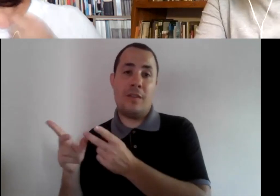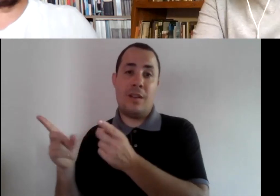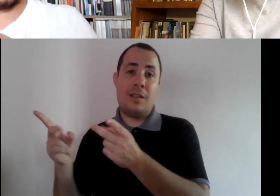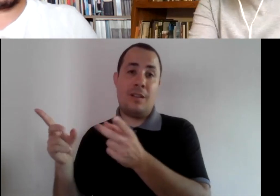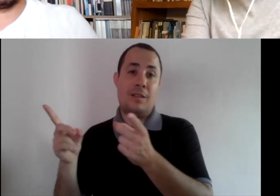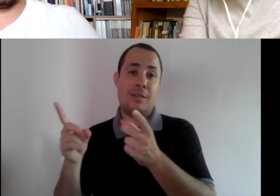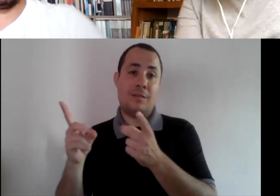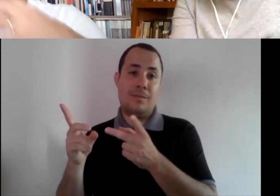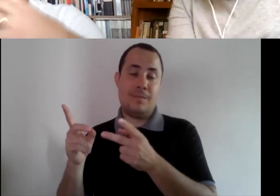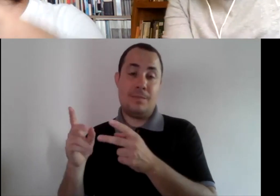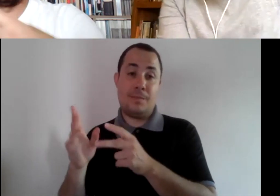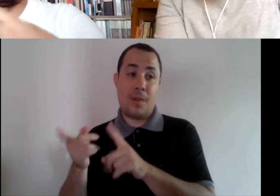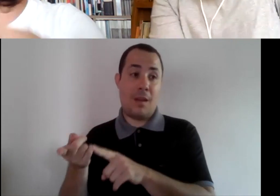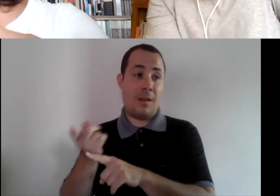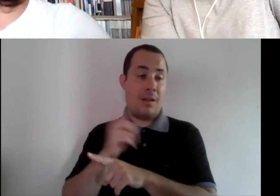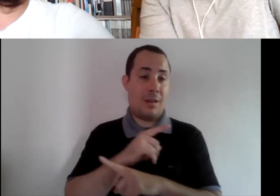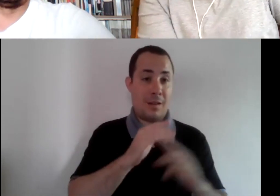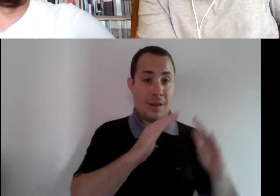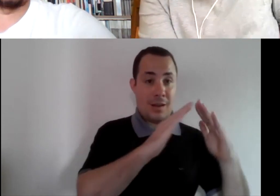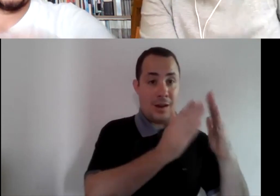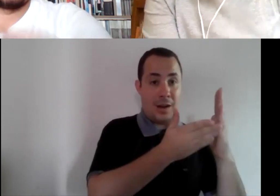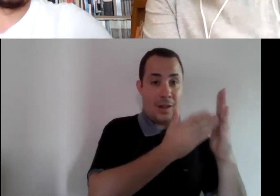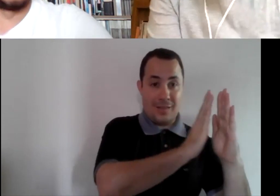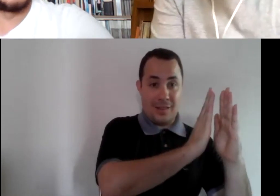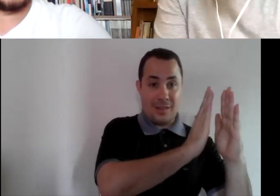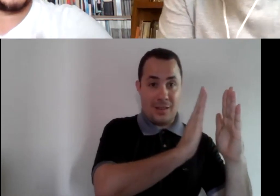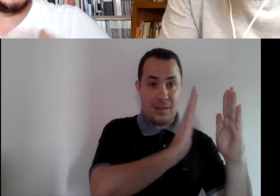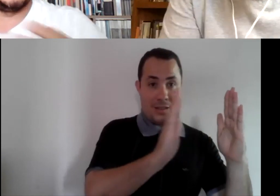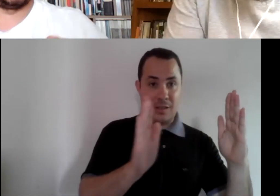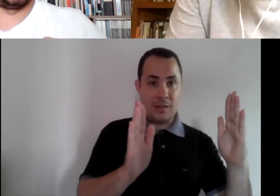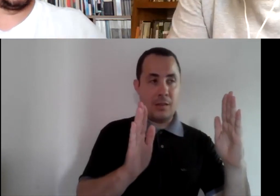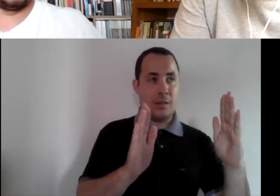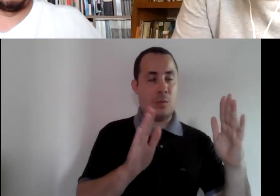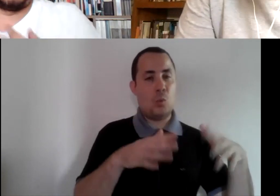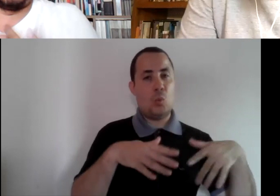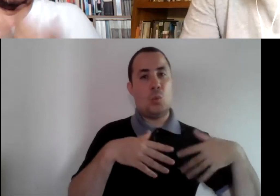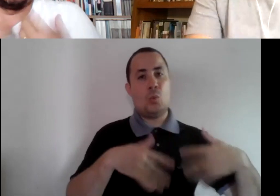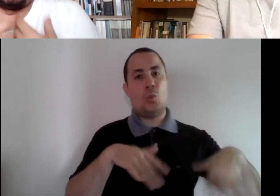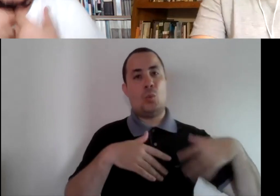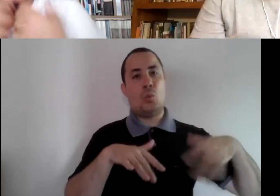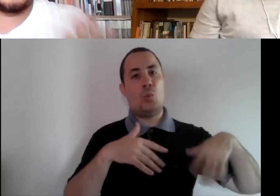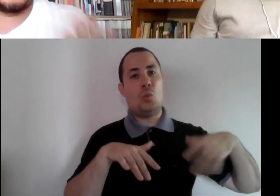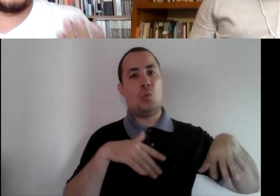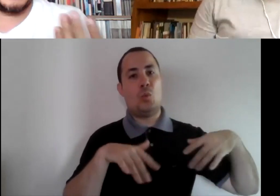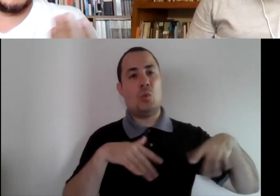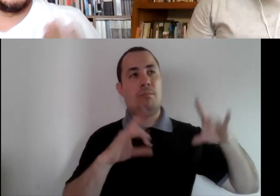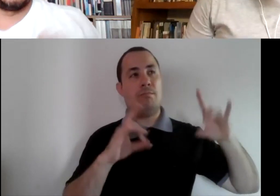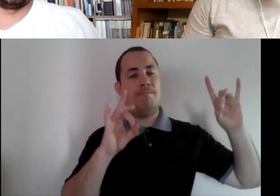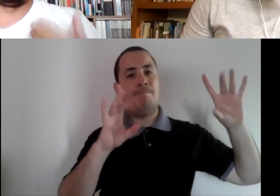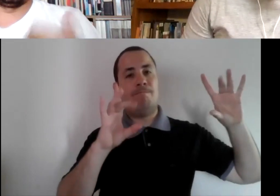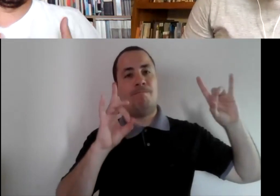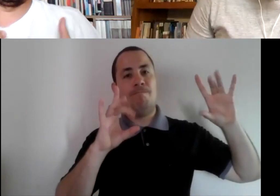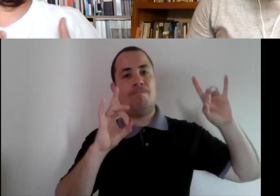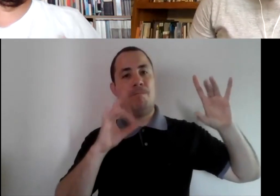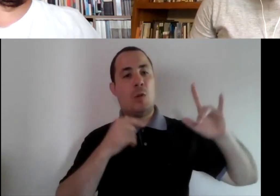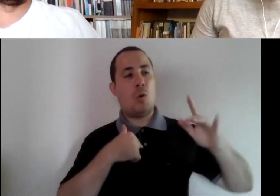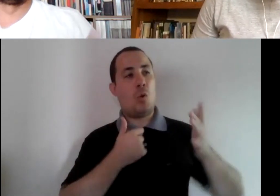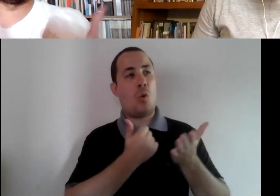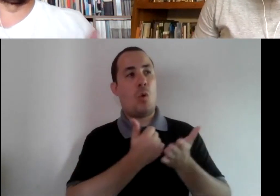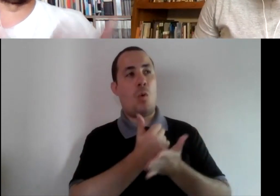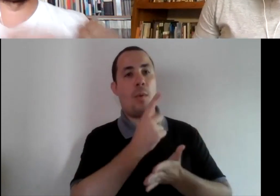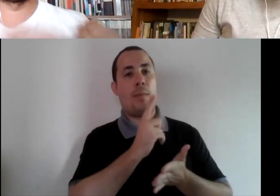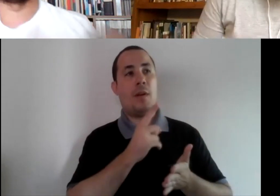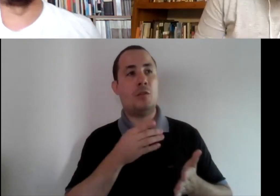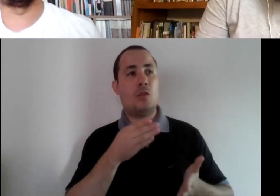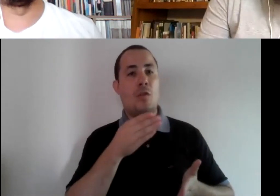a biblioteca é um templo, né, para quem quer ler, não, obviamente não vai poder comprar. Quando eu falei que a